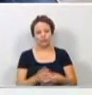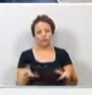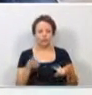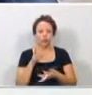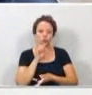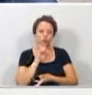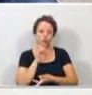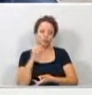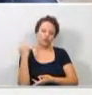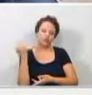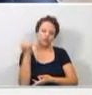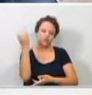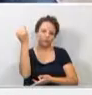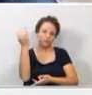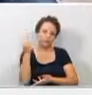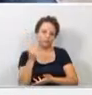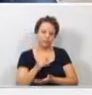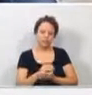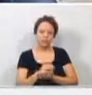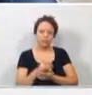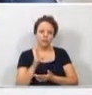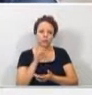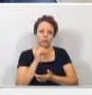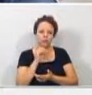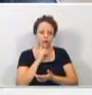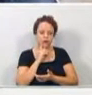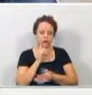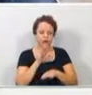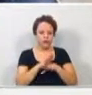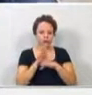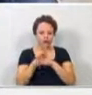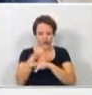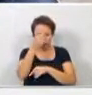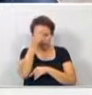tão importante, e um dia de conscientização